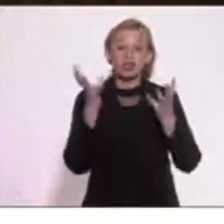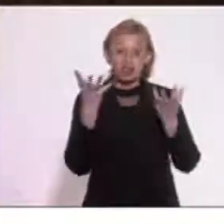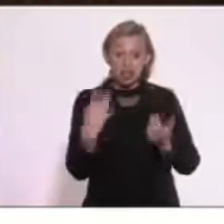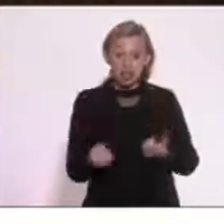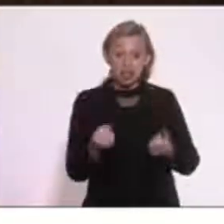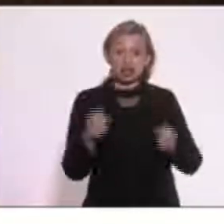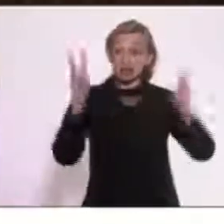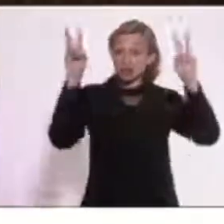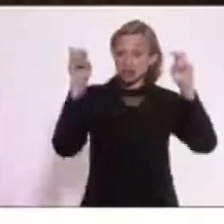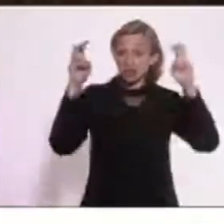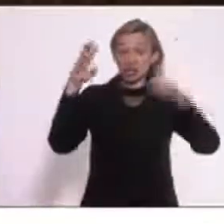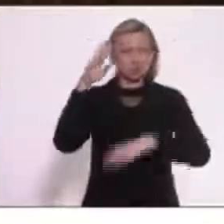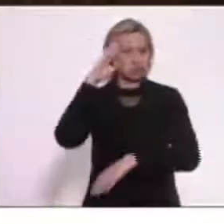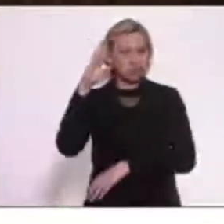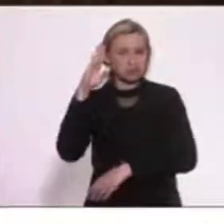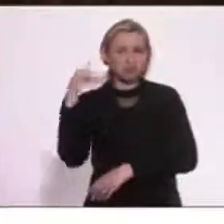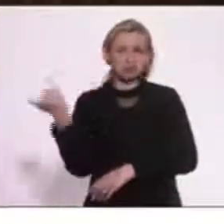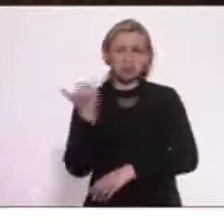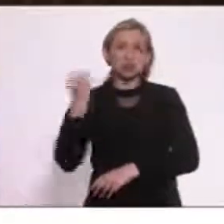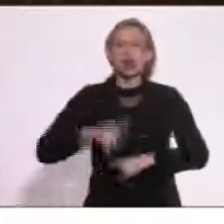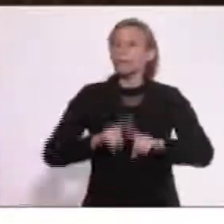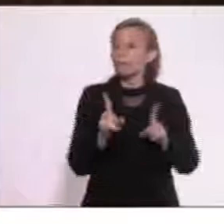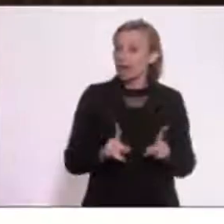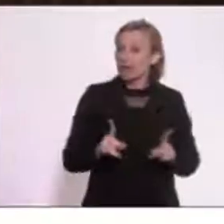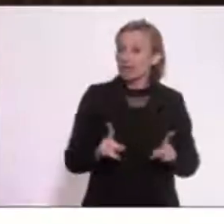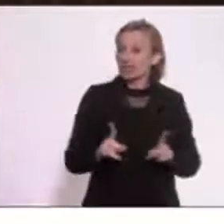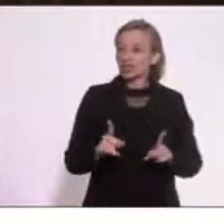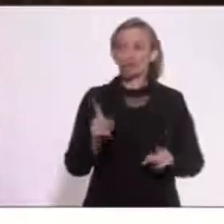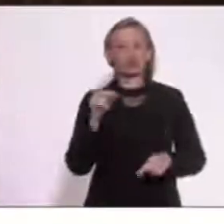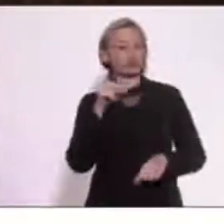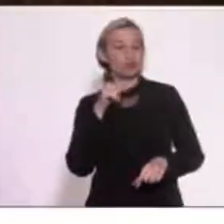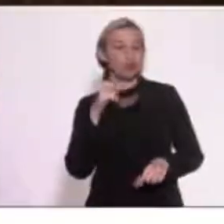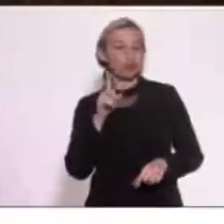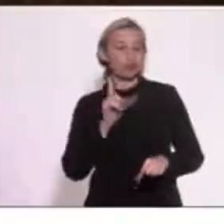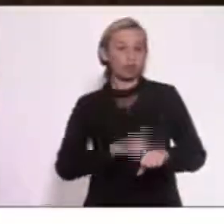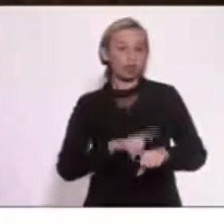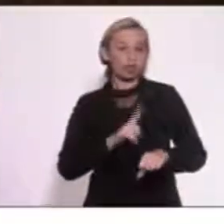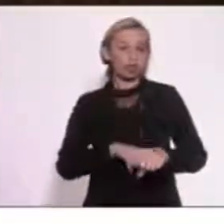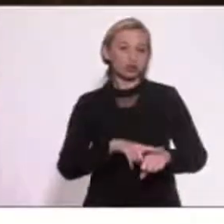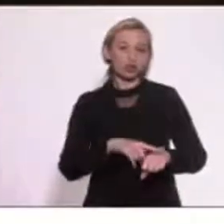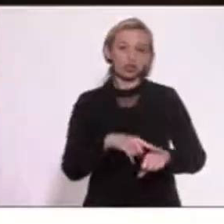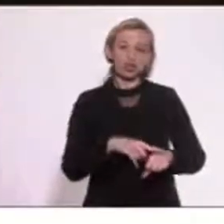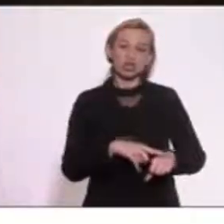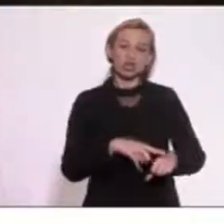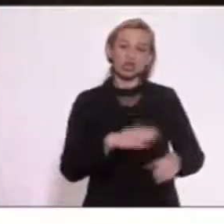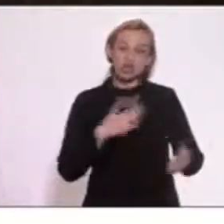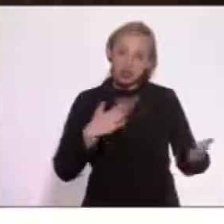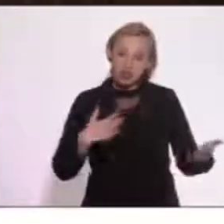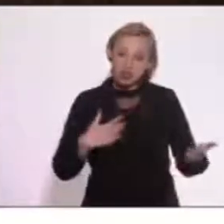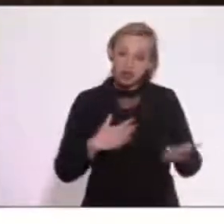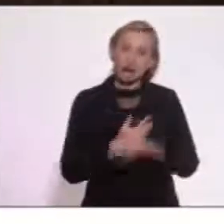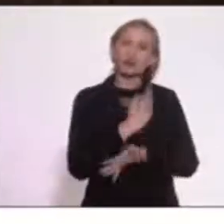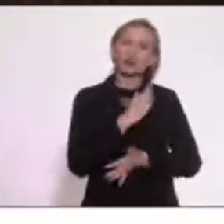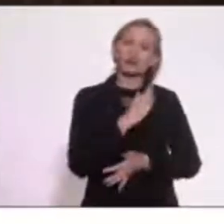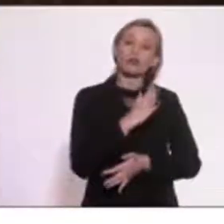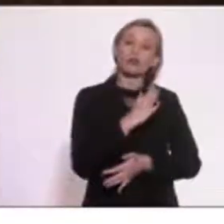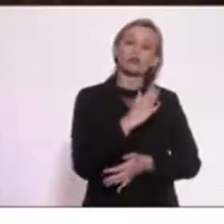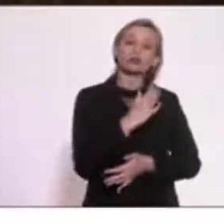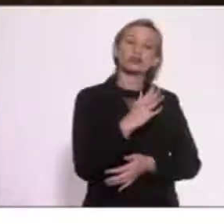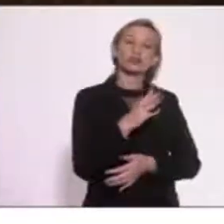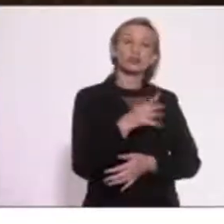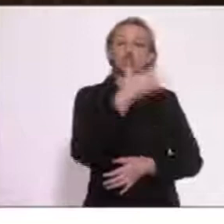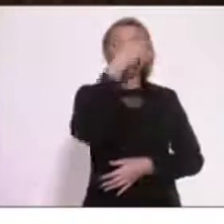de fundamental importância. Mas eleito, aí pronto, esquece tudo. Vem lá uma amnésia